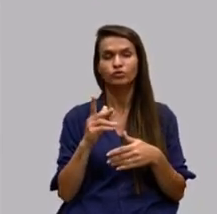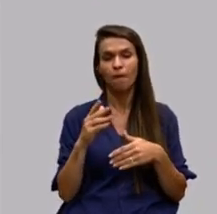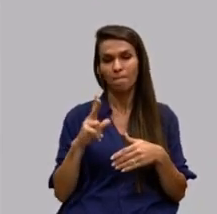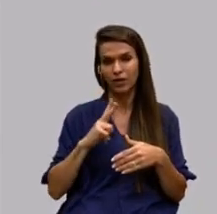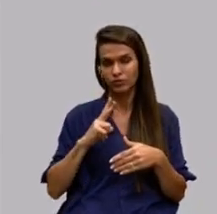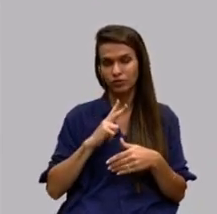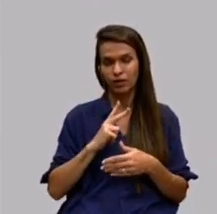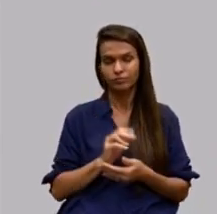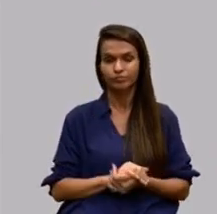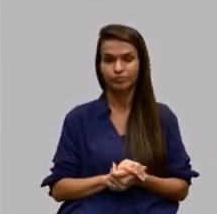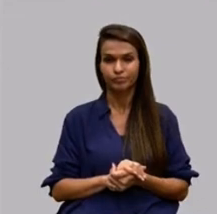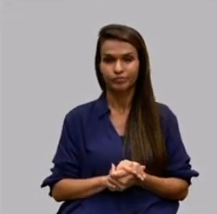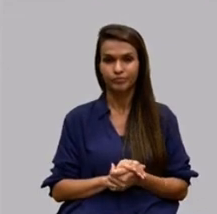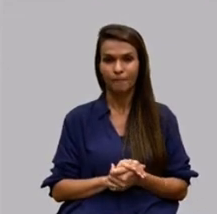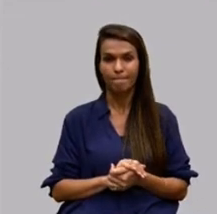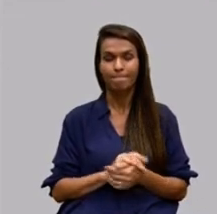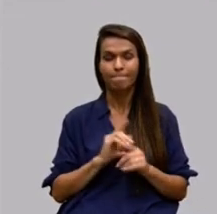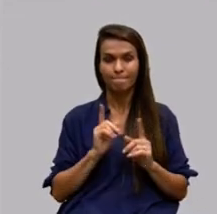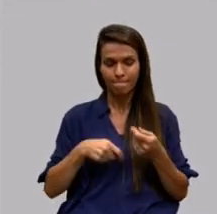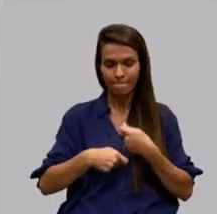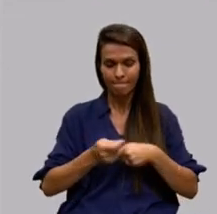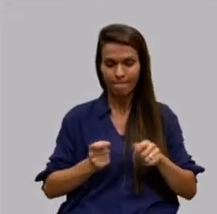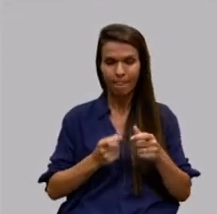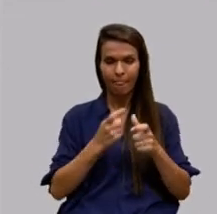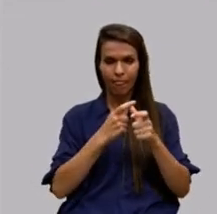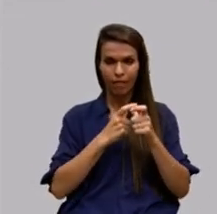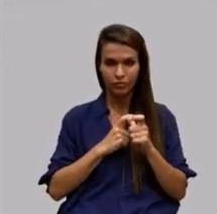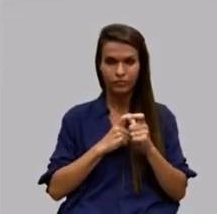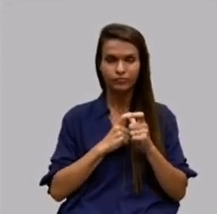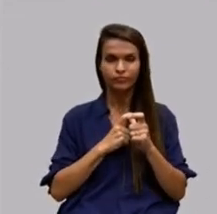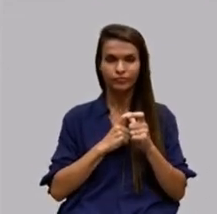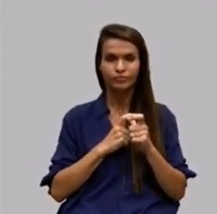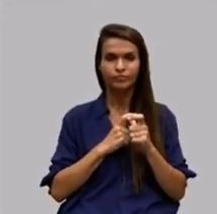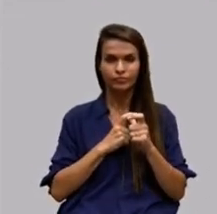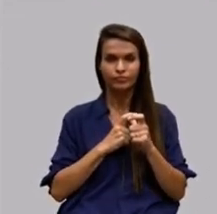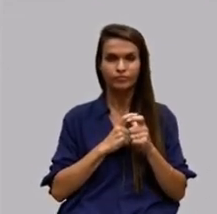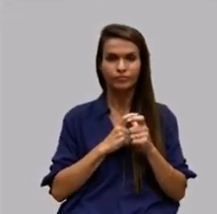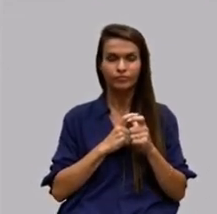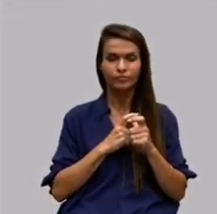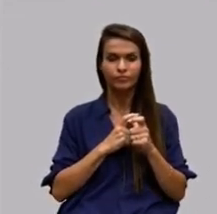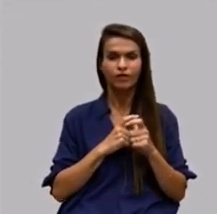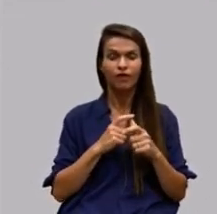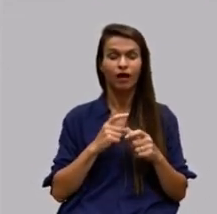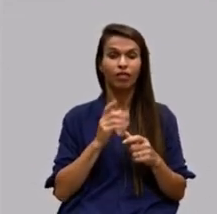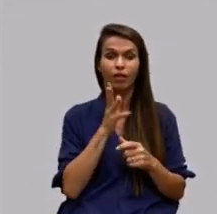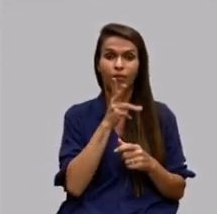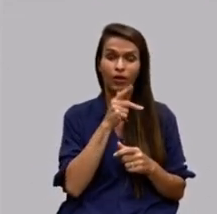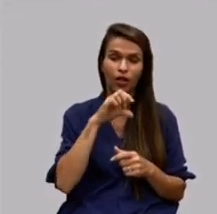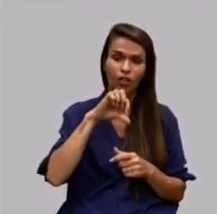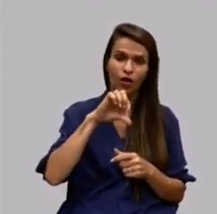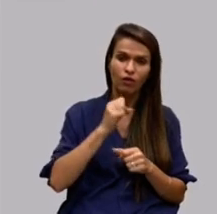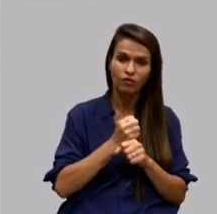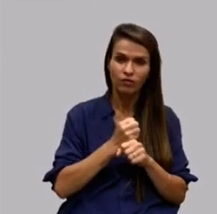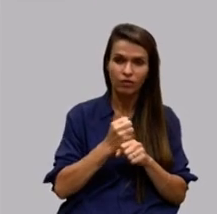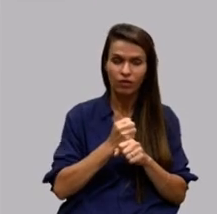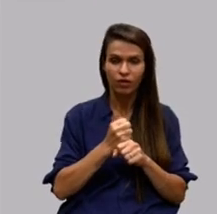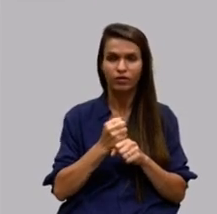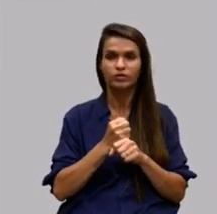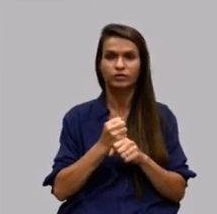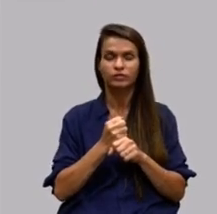que a renegociação da dívida e a adesão, o regime de recuperação fiscal vai durar 9 anos, com todos os condicionantes sobre o